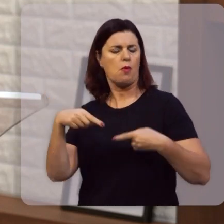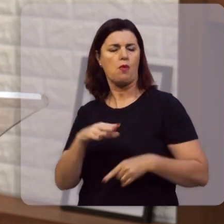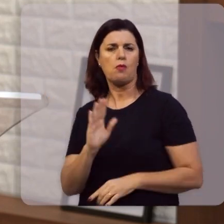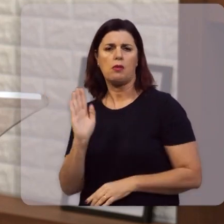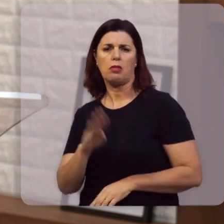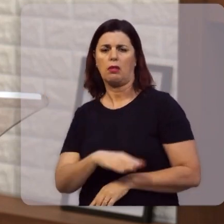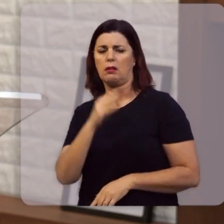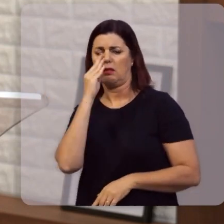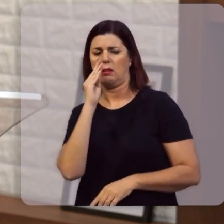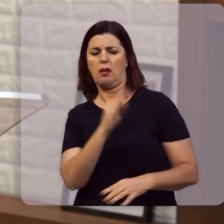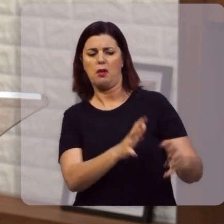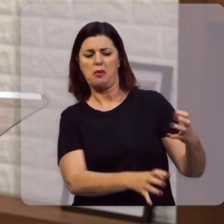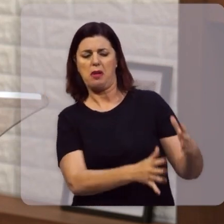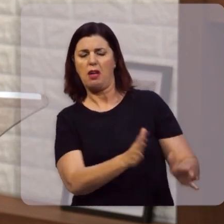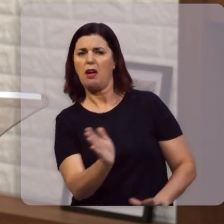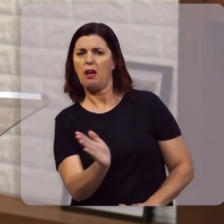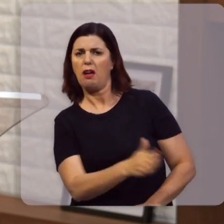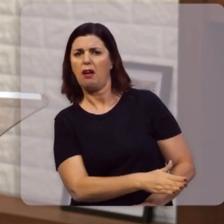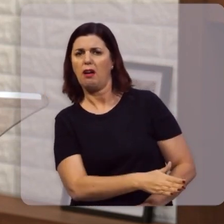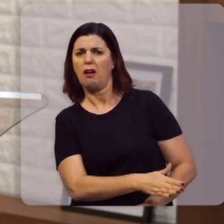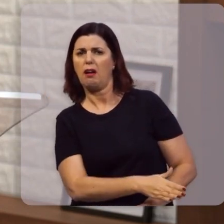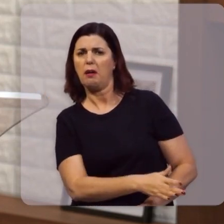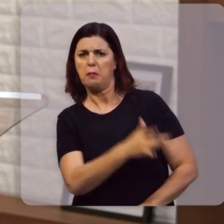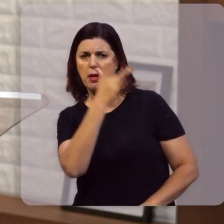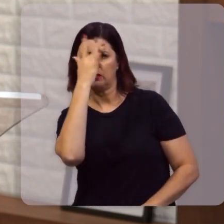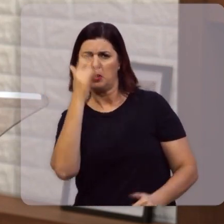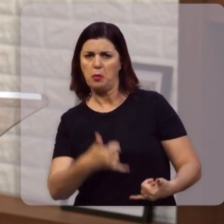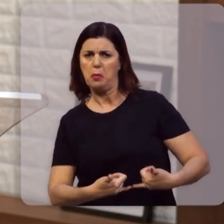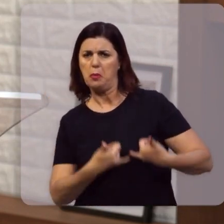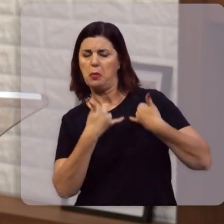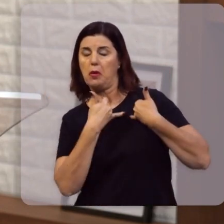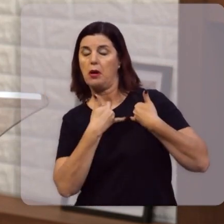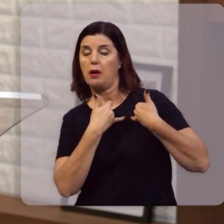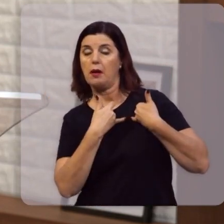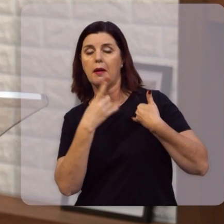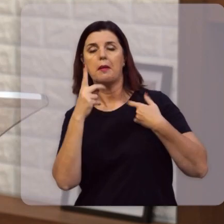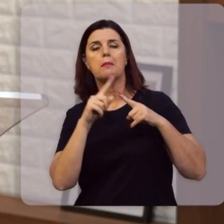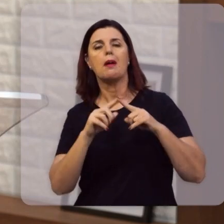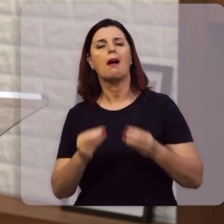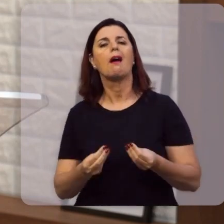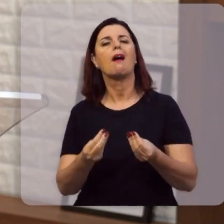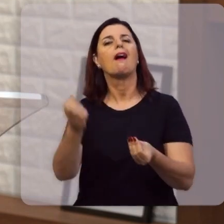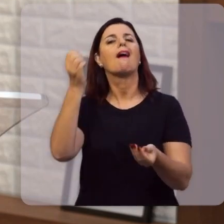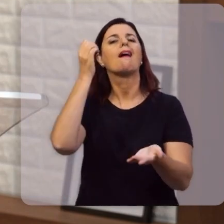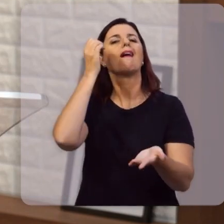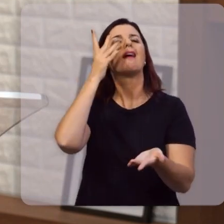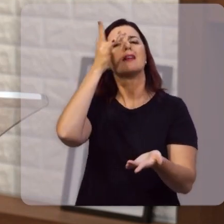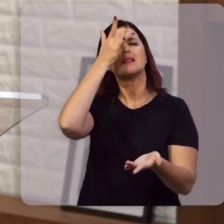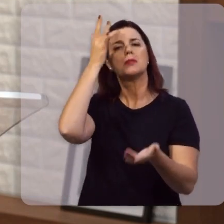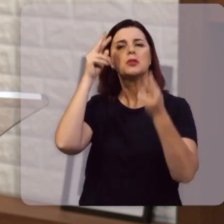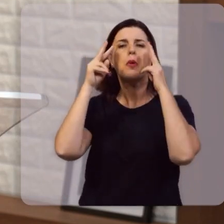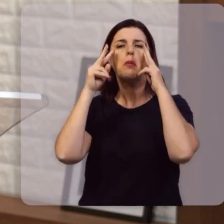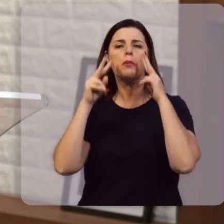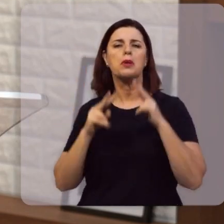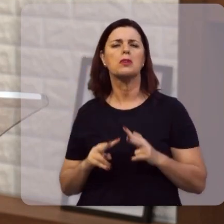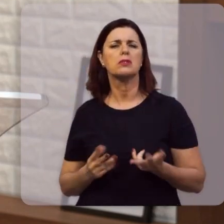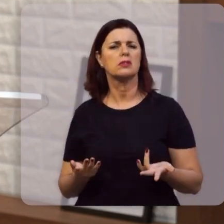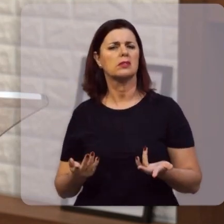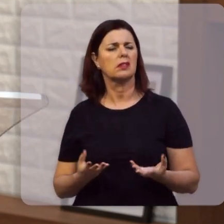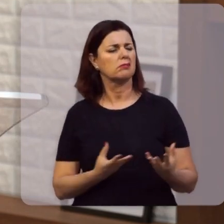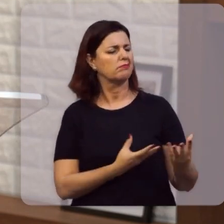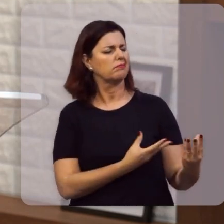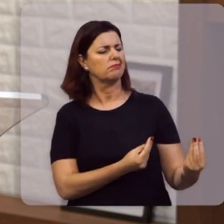Deus declara guerra contra os soberbos, mas dá graça aos humildes. Quanta